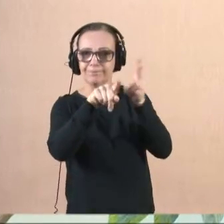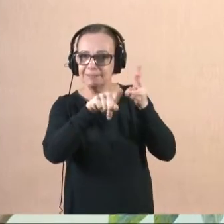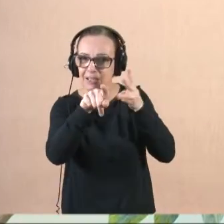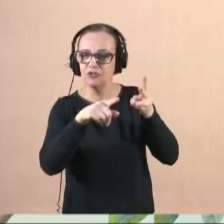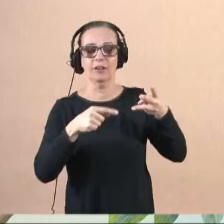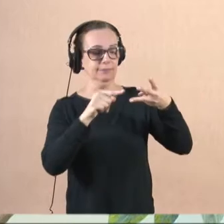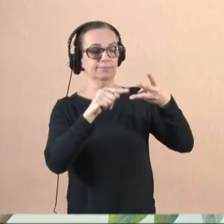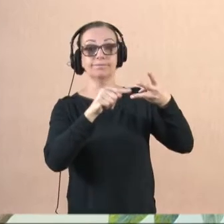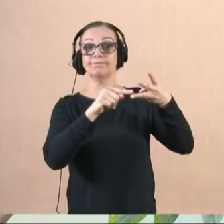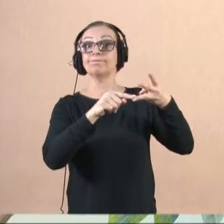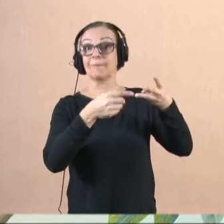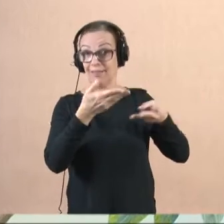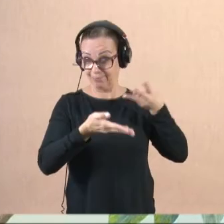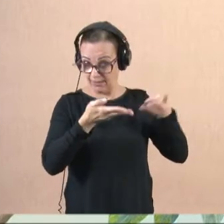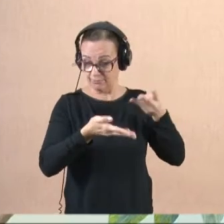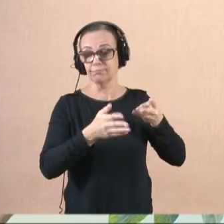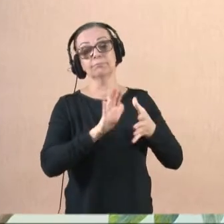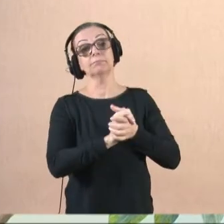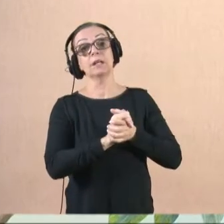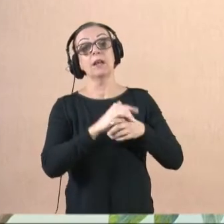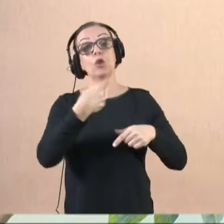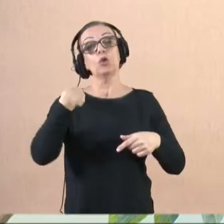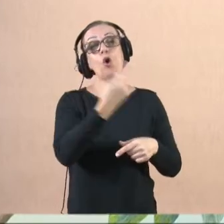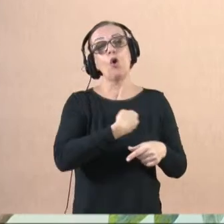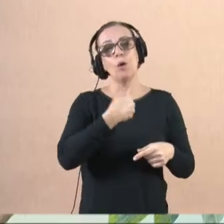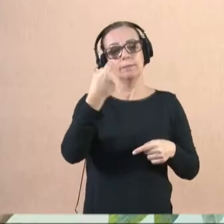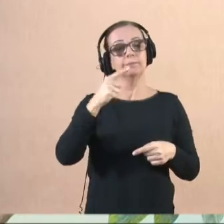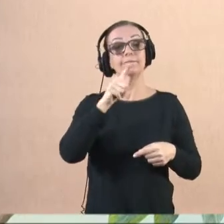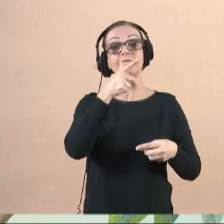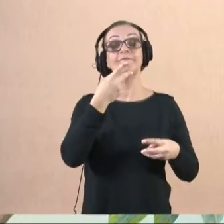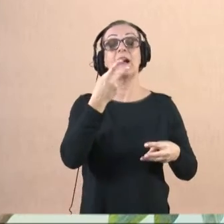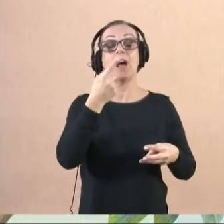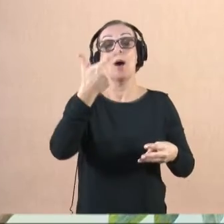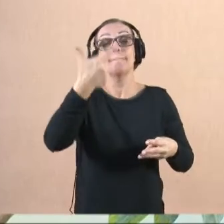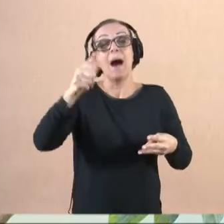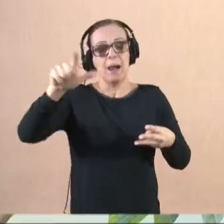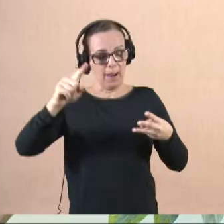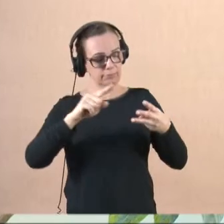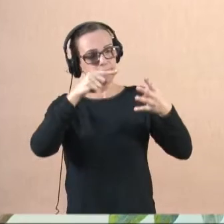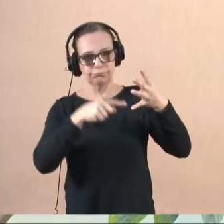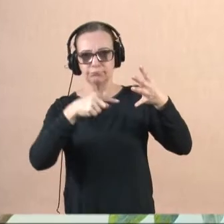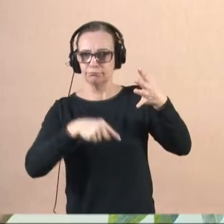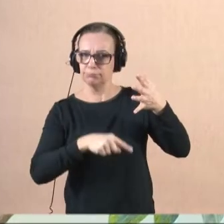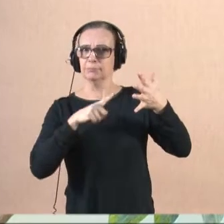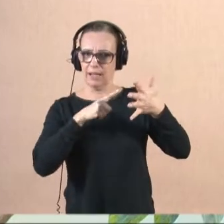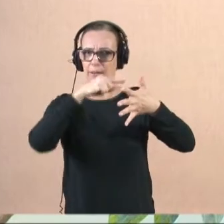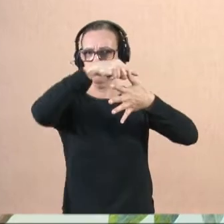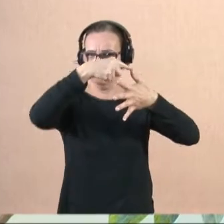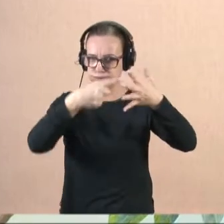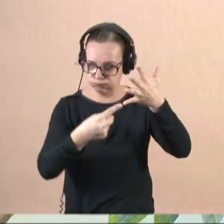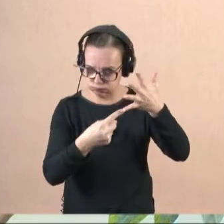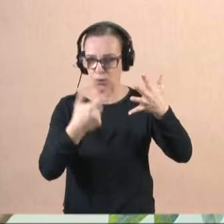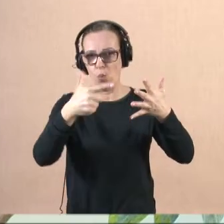tratado e eu queria pessoalmente adicionar outros pontos bem importantes também para votar